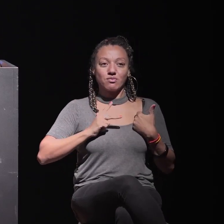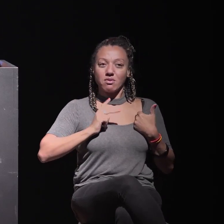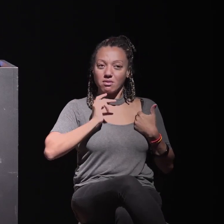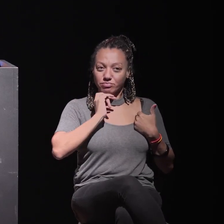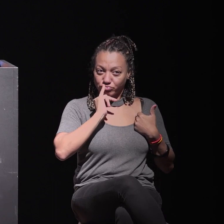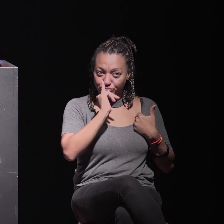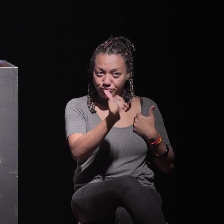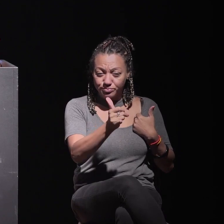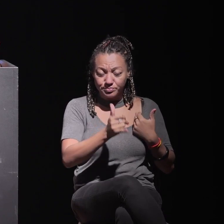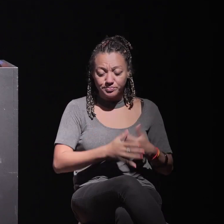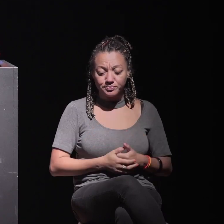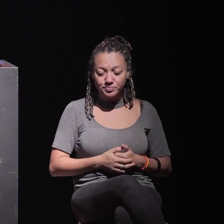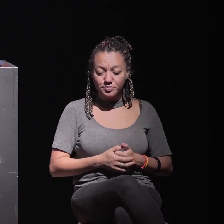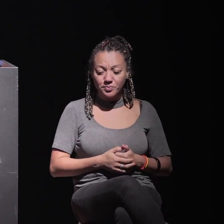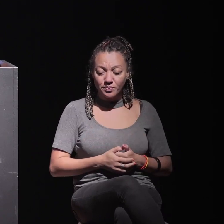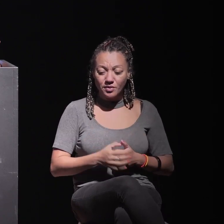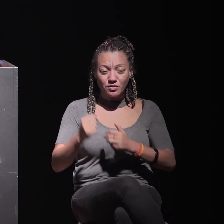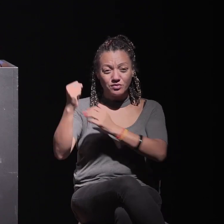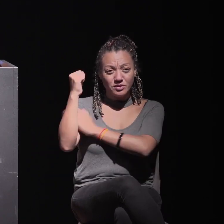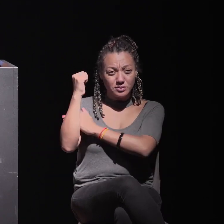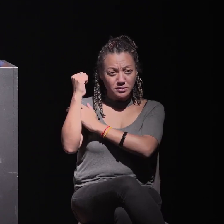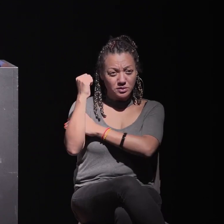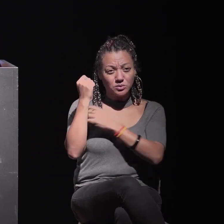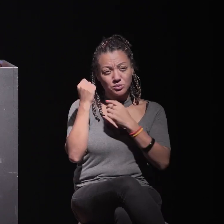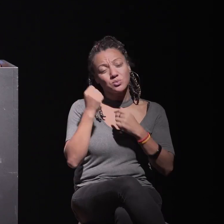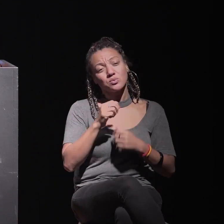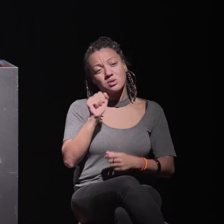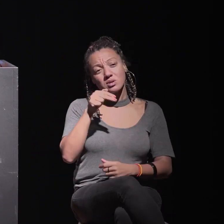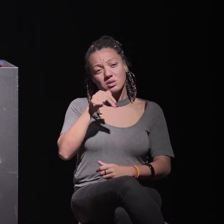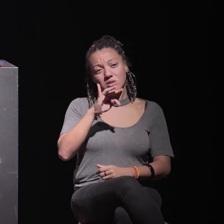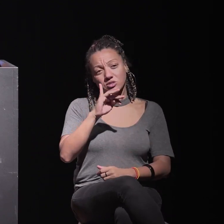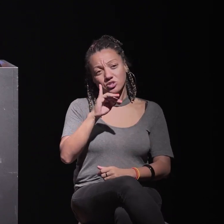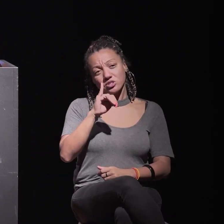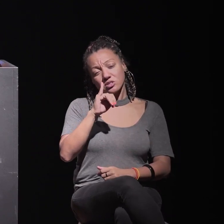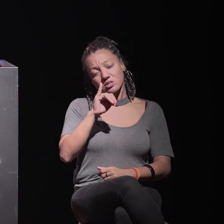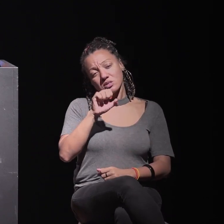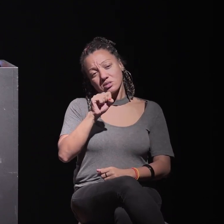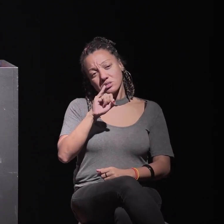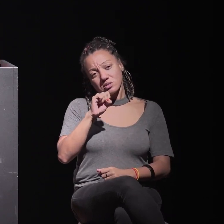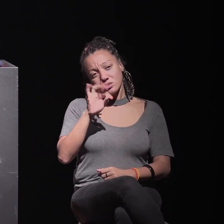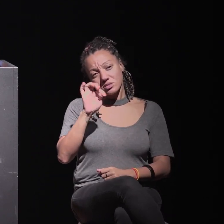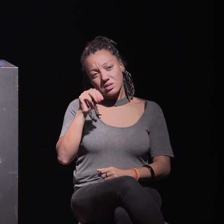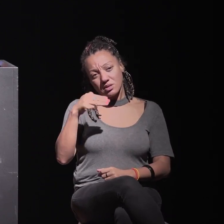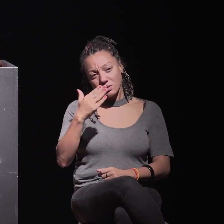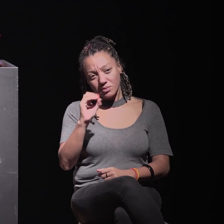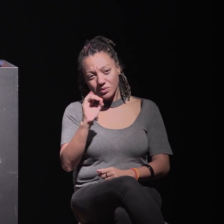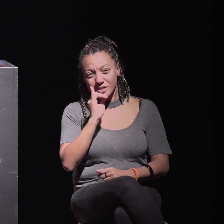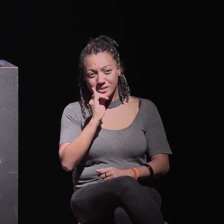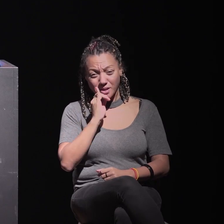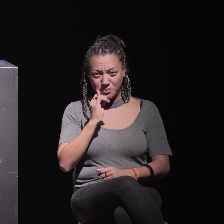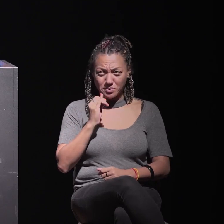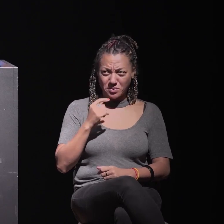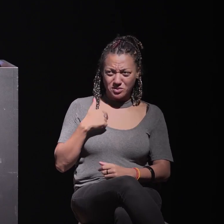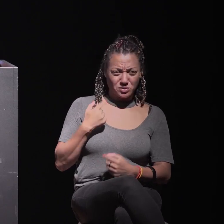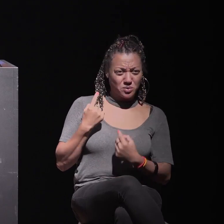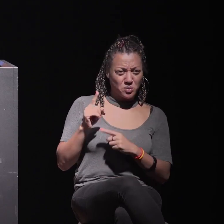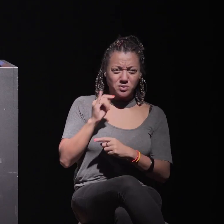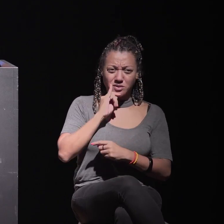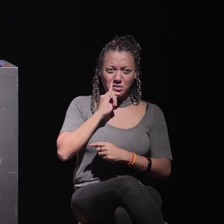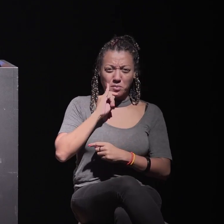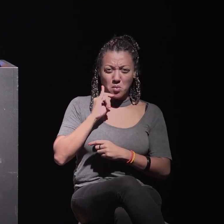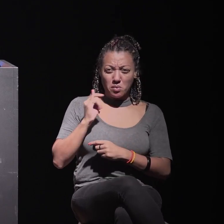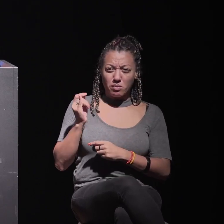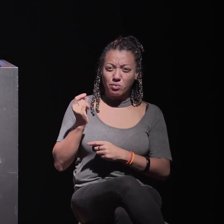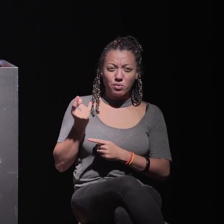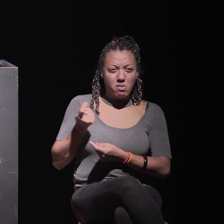esse feminismo, a partir de um feminismo antissistêmico, a gente questiona o controle, né, que o mercado, que o capitalismo e que os